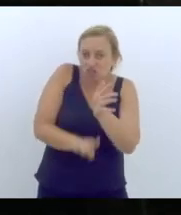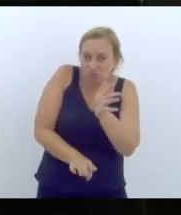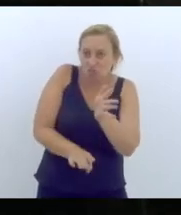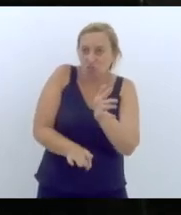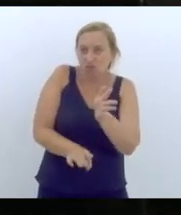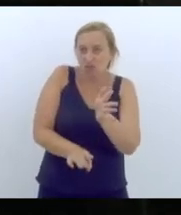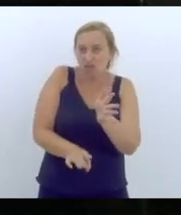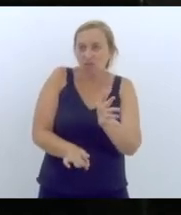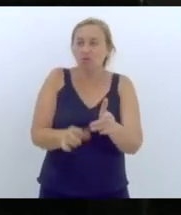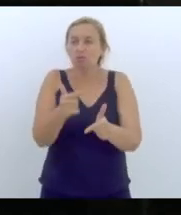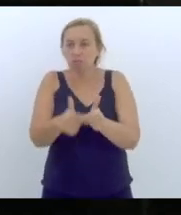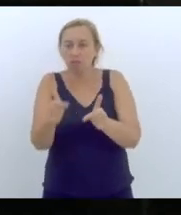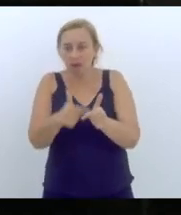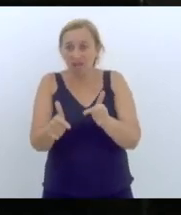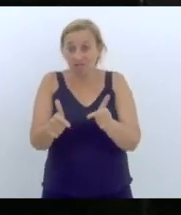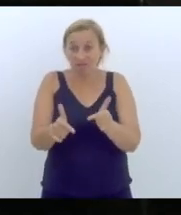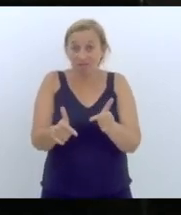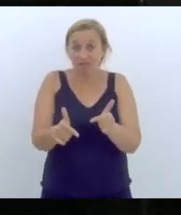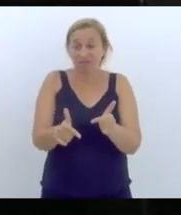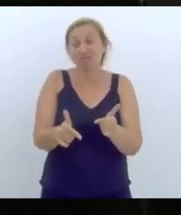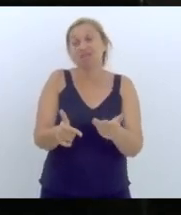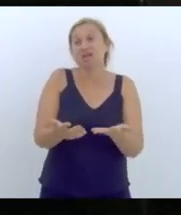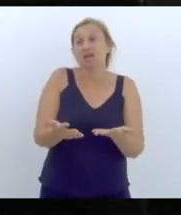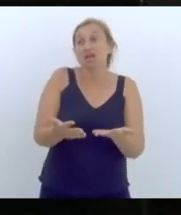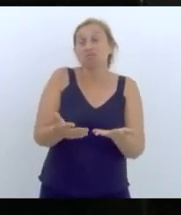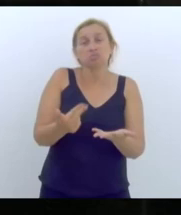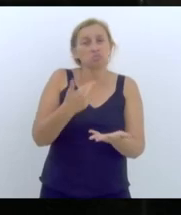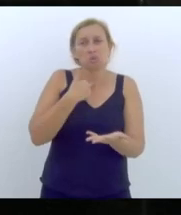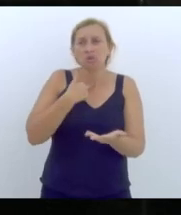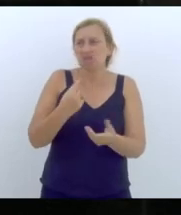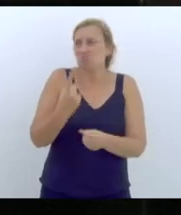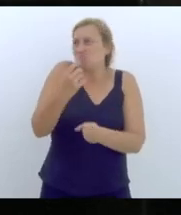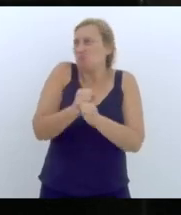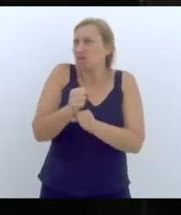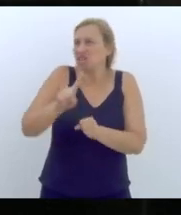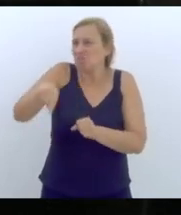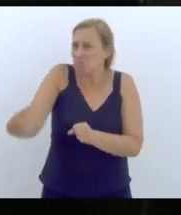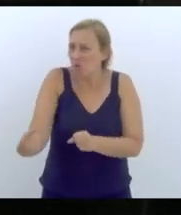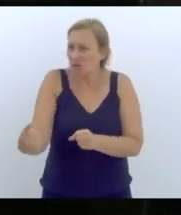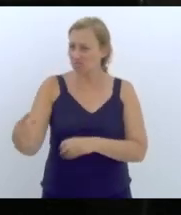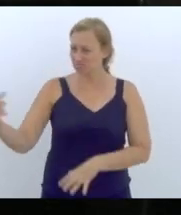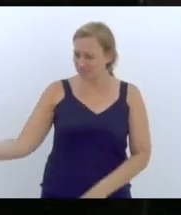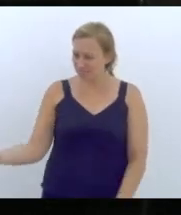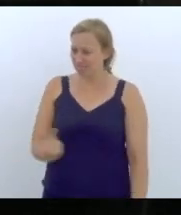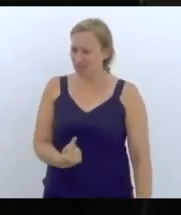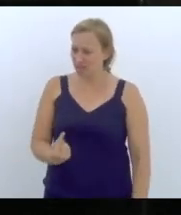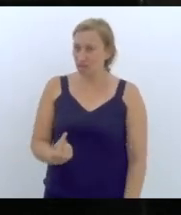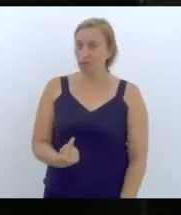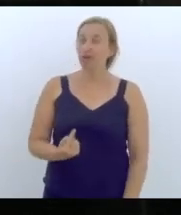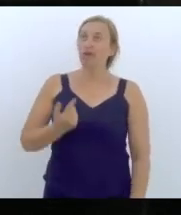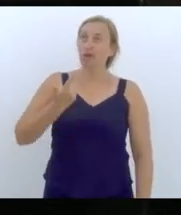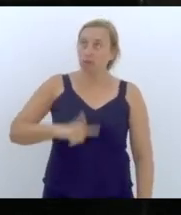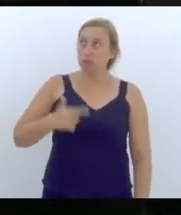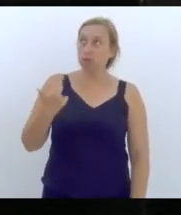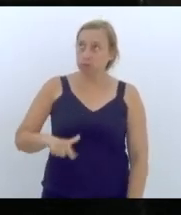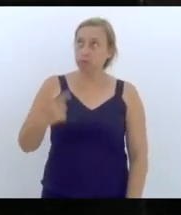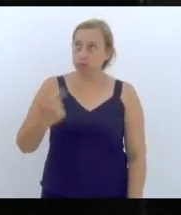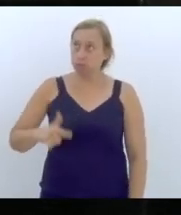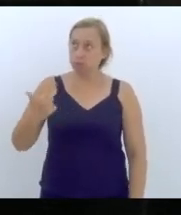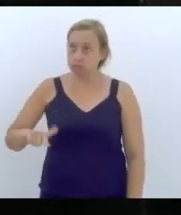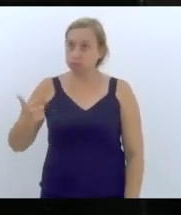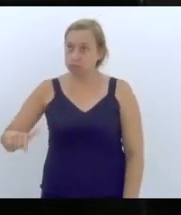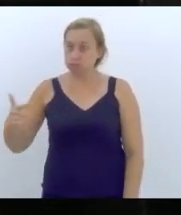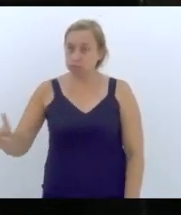a ocorrência de tragédias. Não podemos, daqui a um ano, estar aqui com esse mesmo repertório